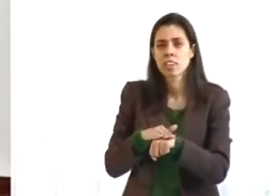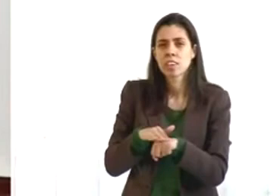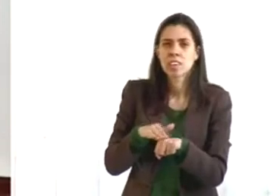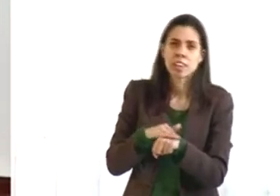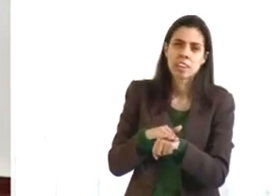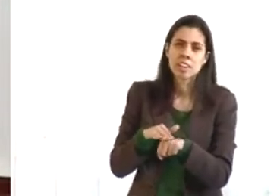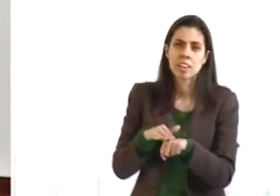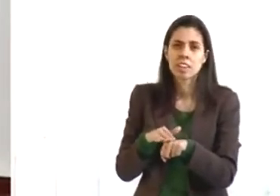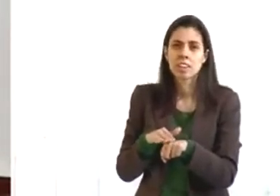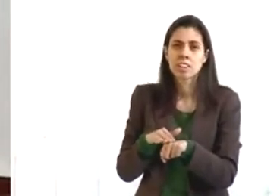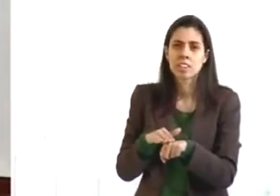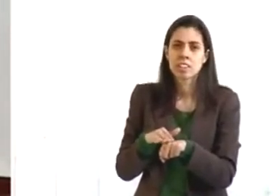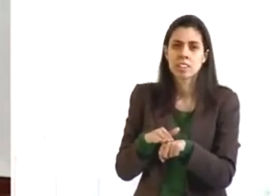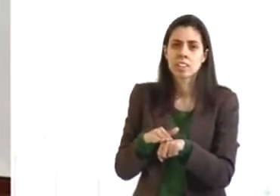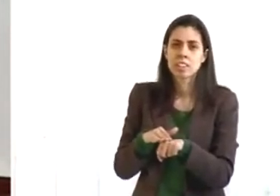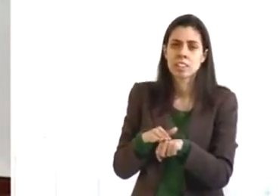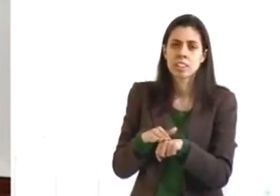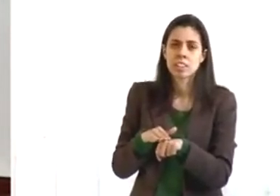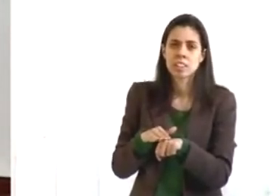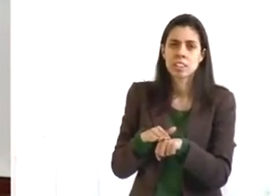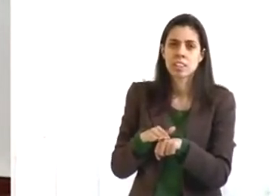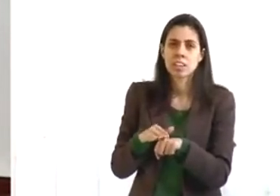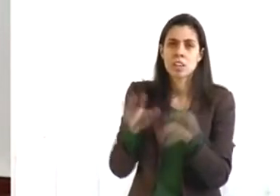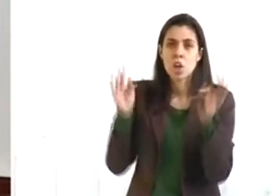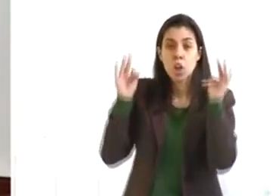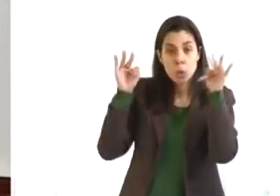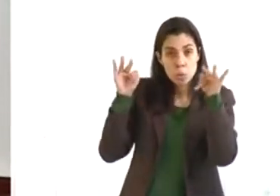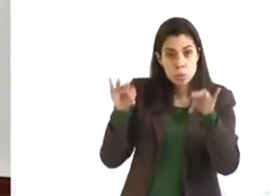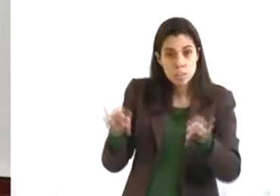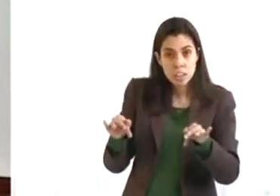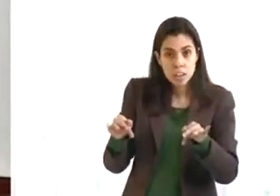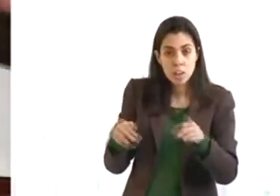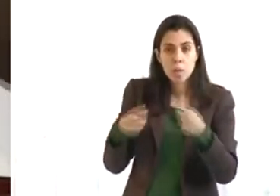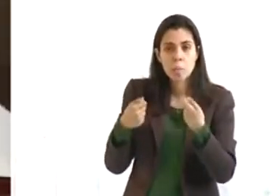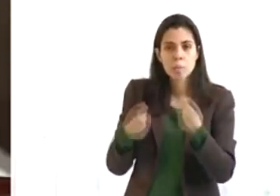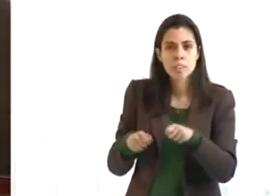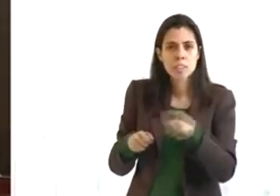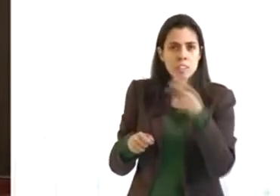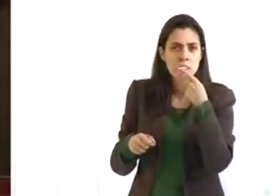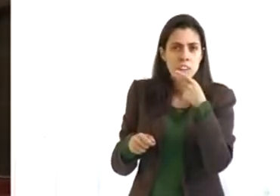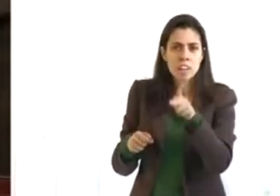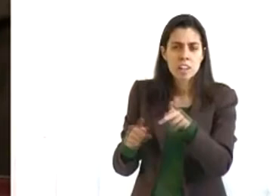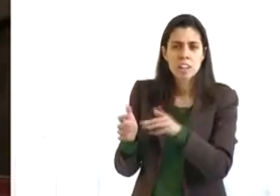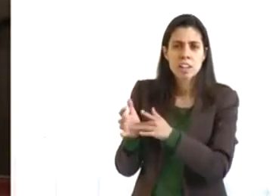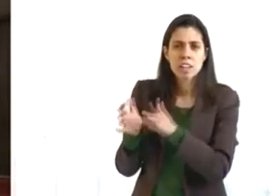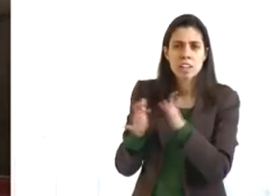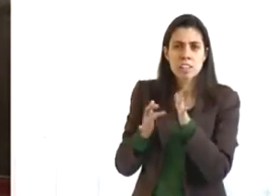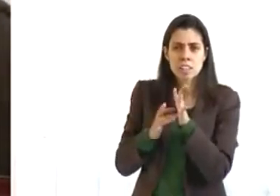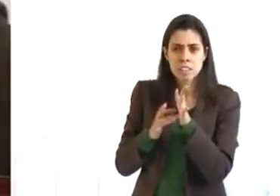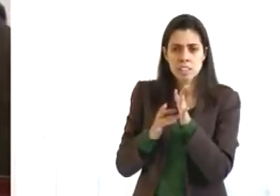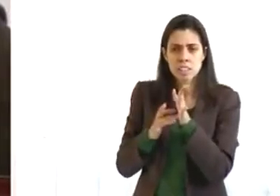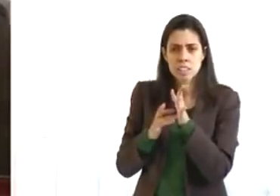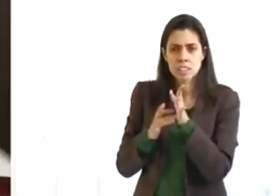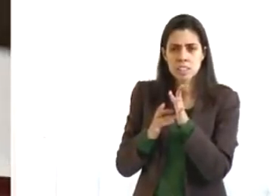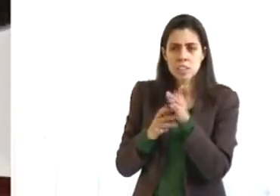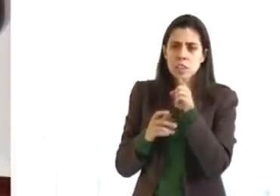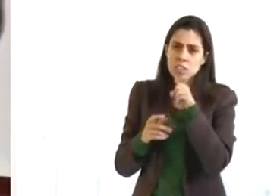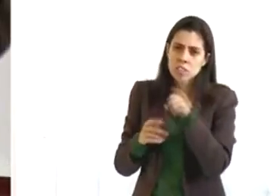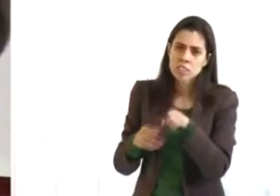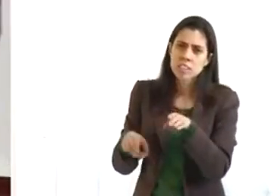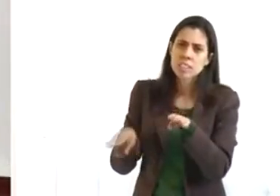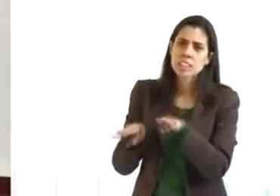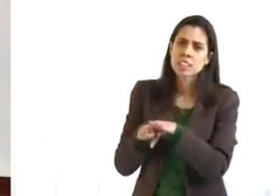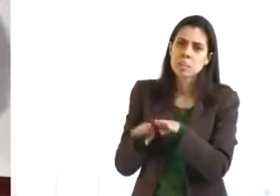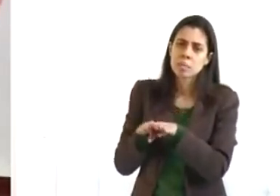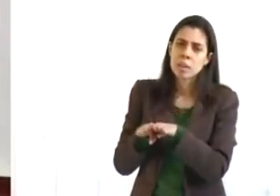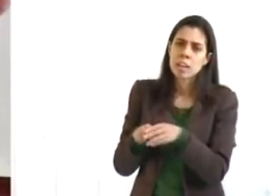não vai descer do carro sem falar de Jesus para aquele motorista daquele aplicativo. Você tem tantas oportunidades, eu